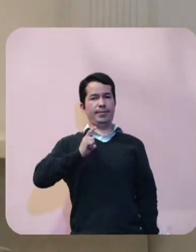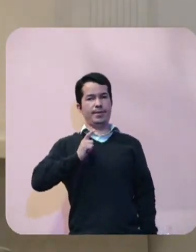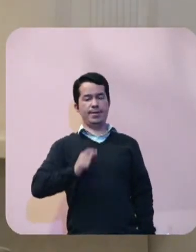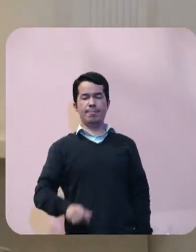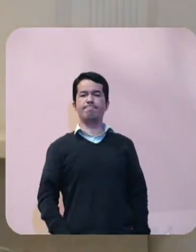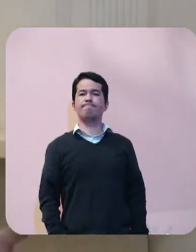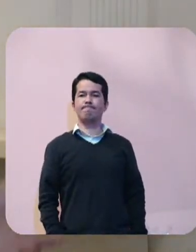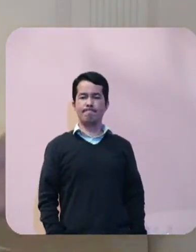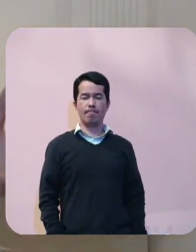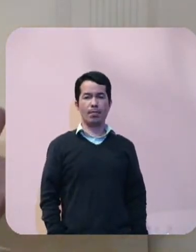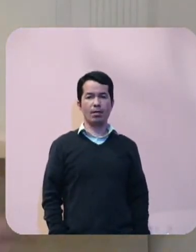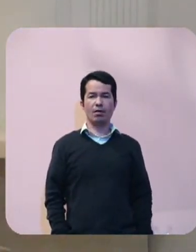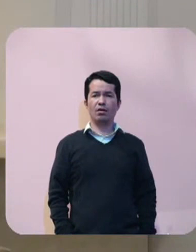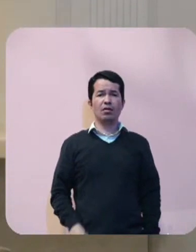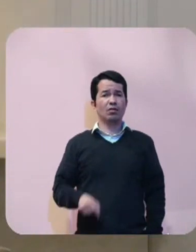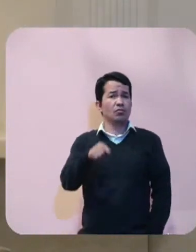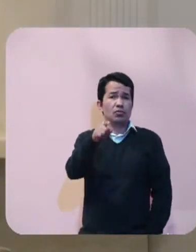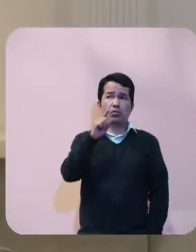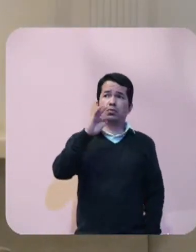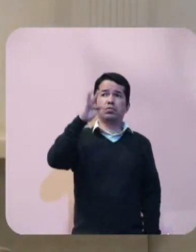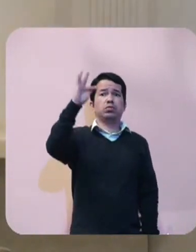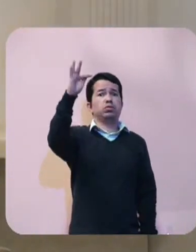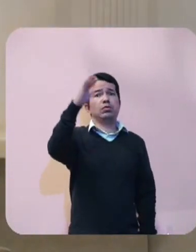não estiver mais nessa terra,